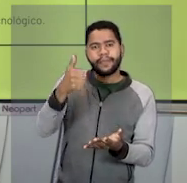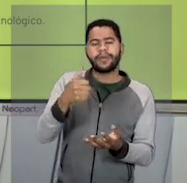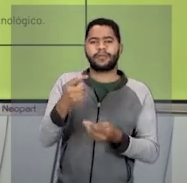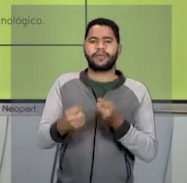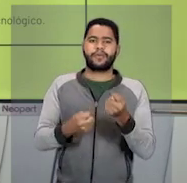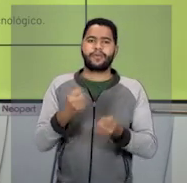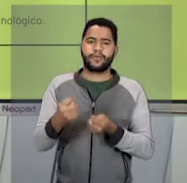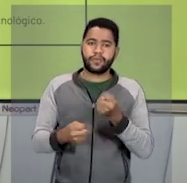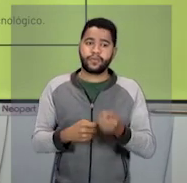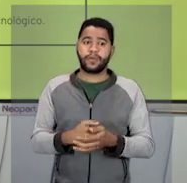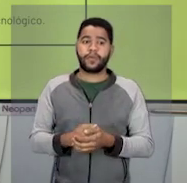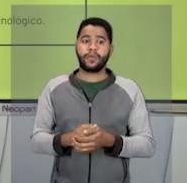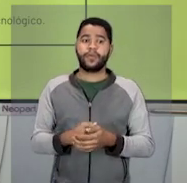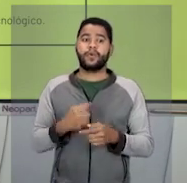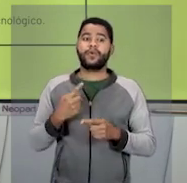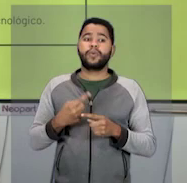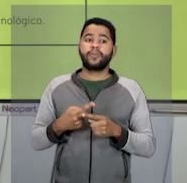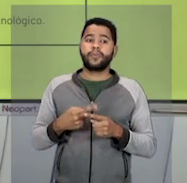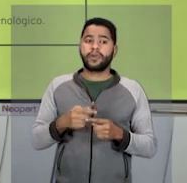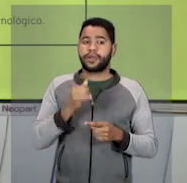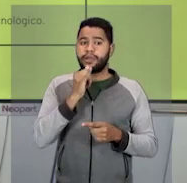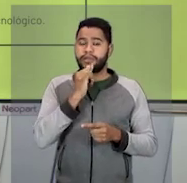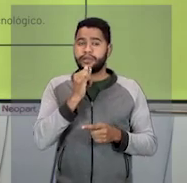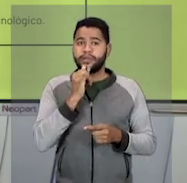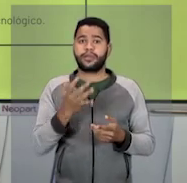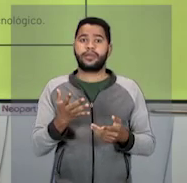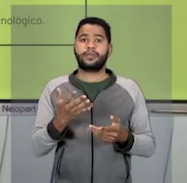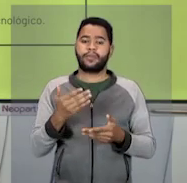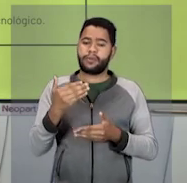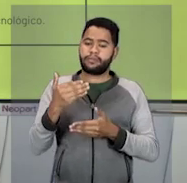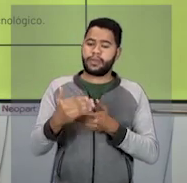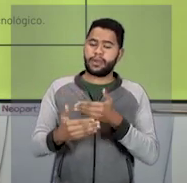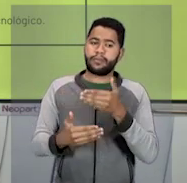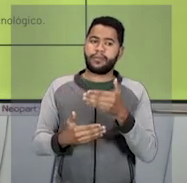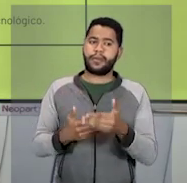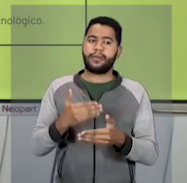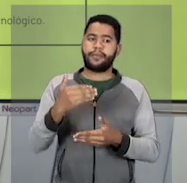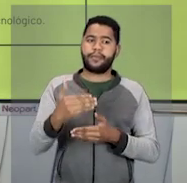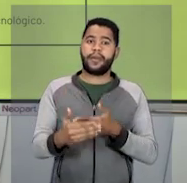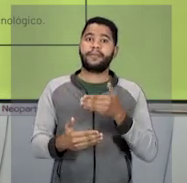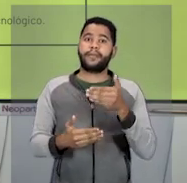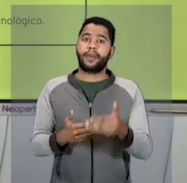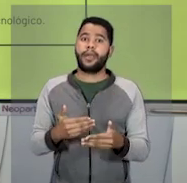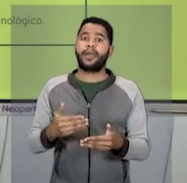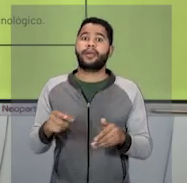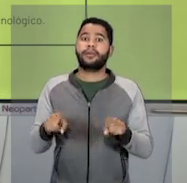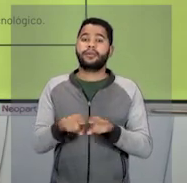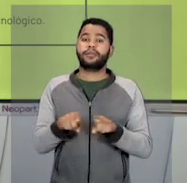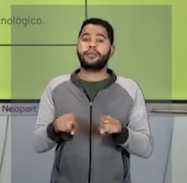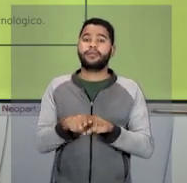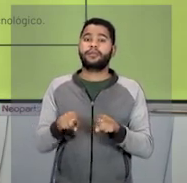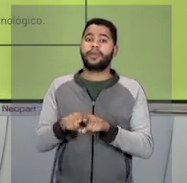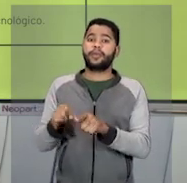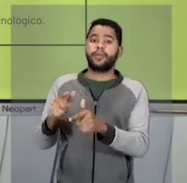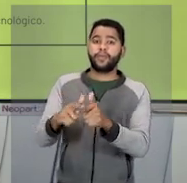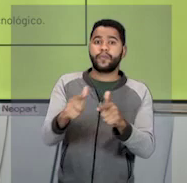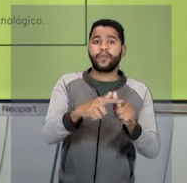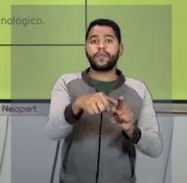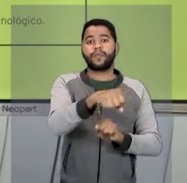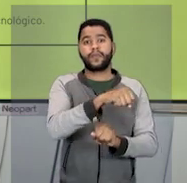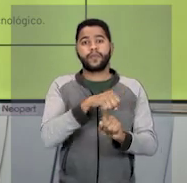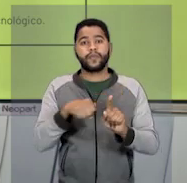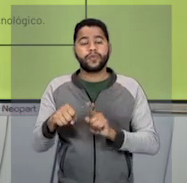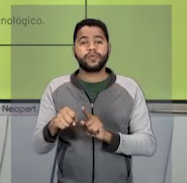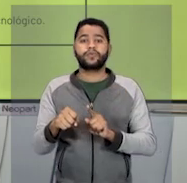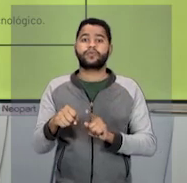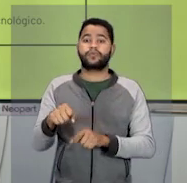campo, porque ao mesmo tempo que você tem um processo de tecnologia muito avançado, você também tem uns problemas sociais